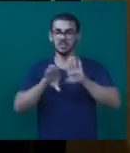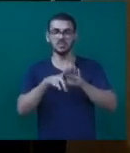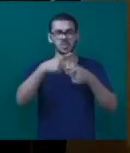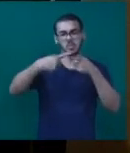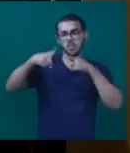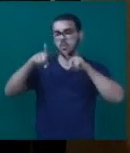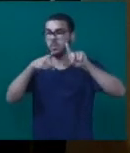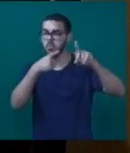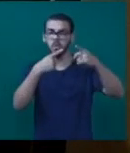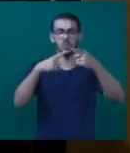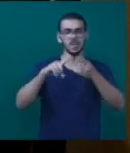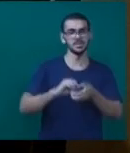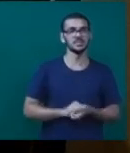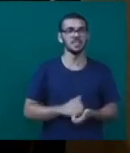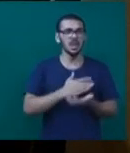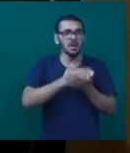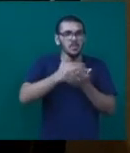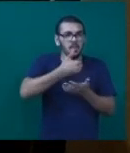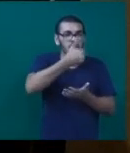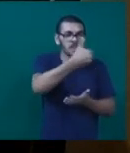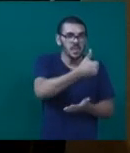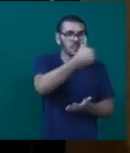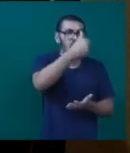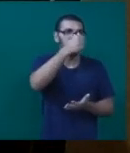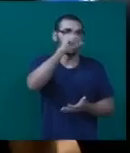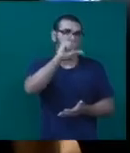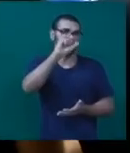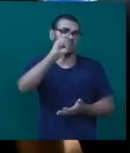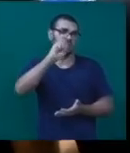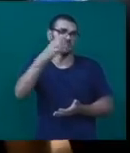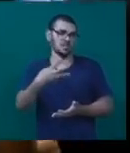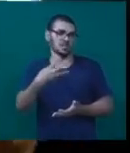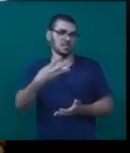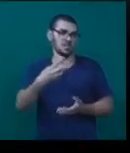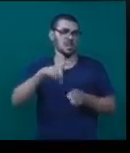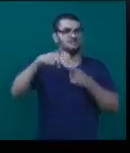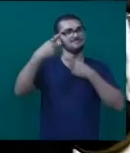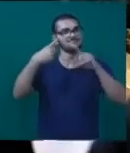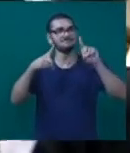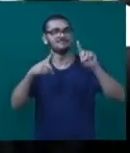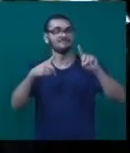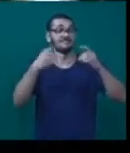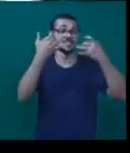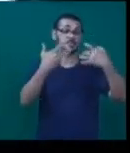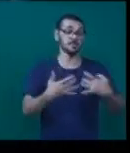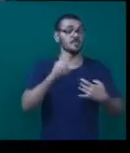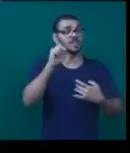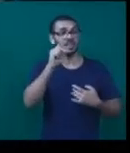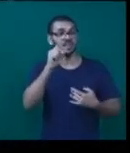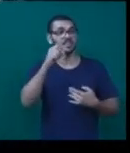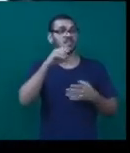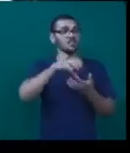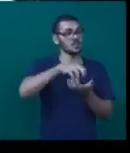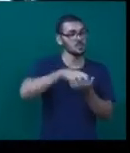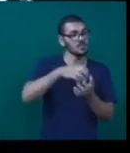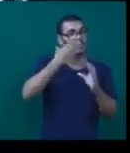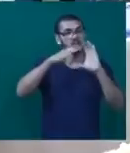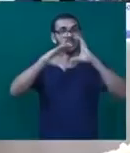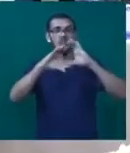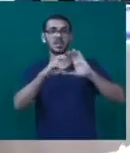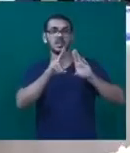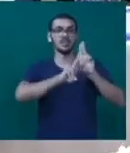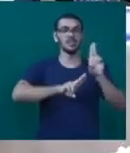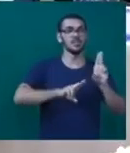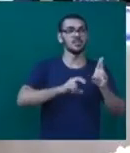Desde 1983, Edmar Ferretti é regente. Ela conta que o coral da Universidade Federal de Uberlândia foi fundado